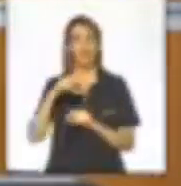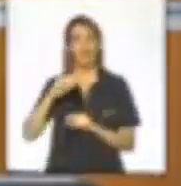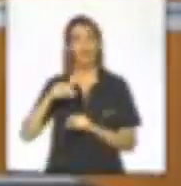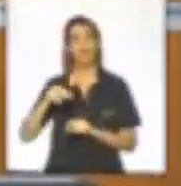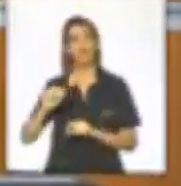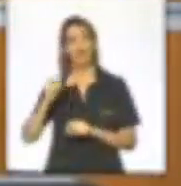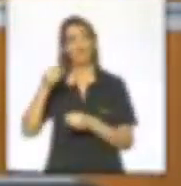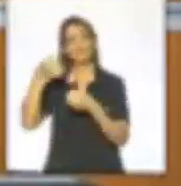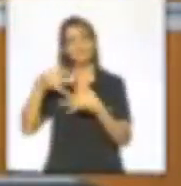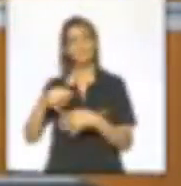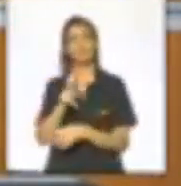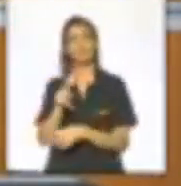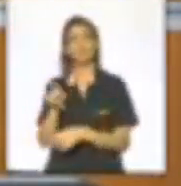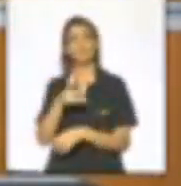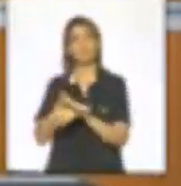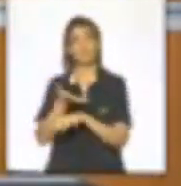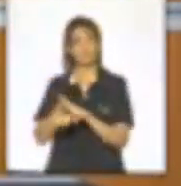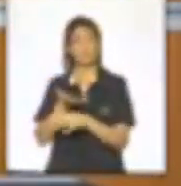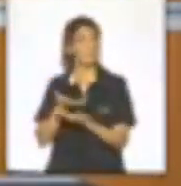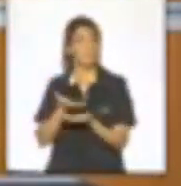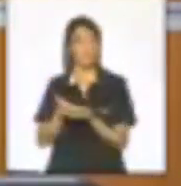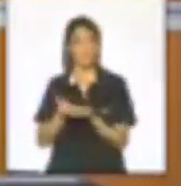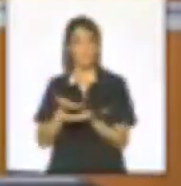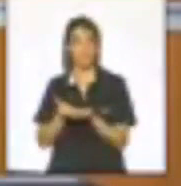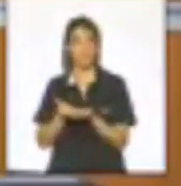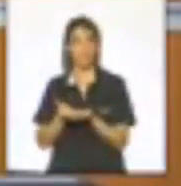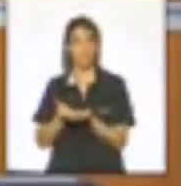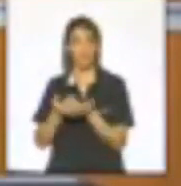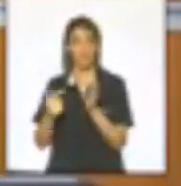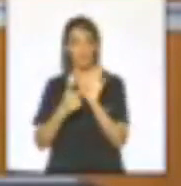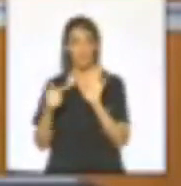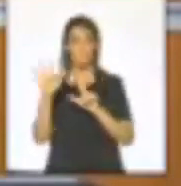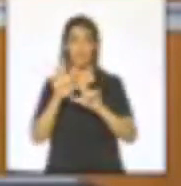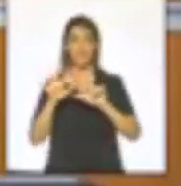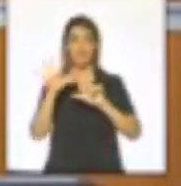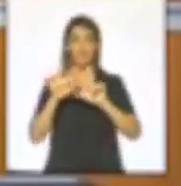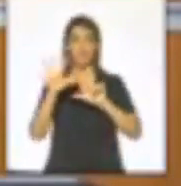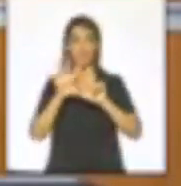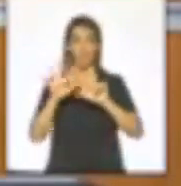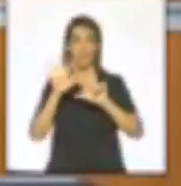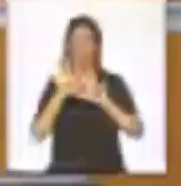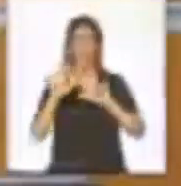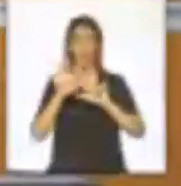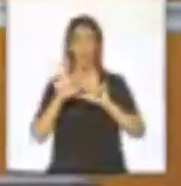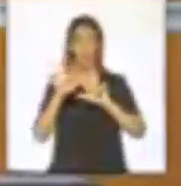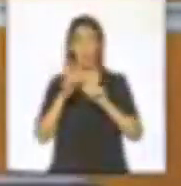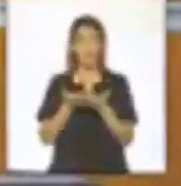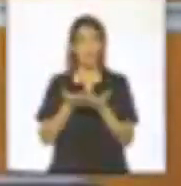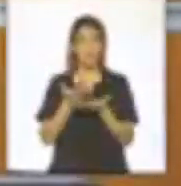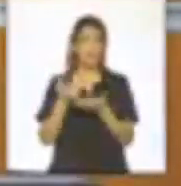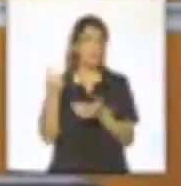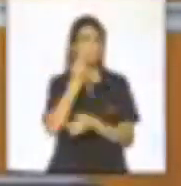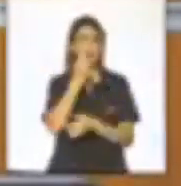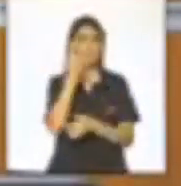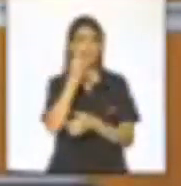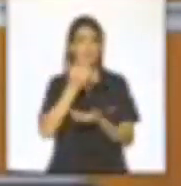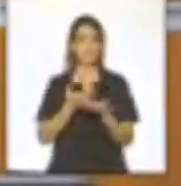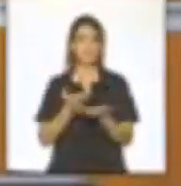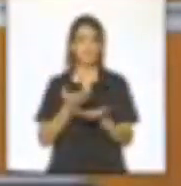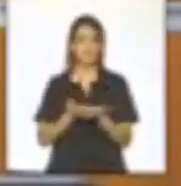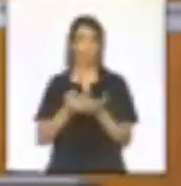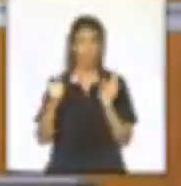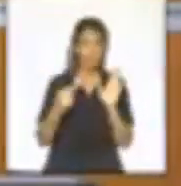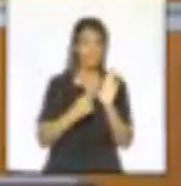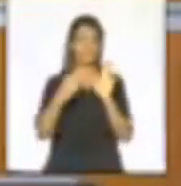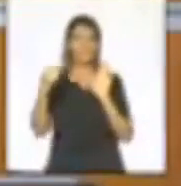Explica Professor Matemática, clica na aula Plataforma de Matemática, é a primeira aula. Clicou